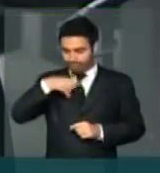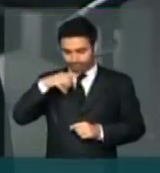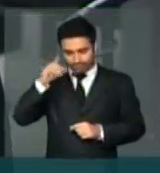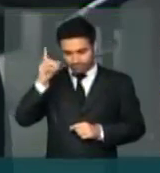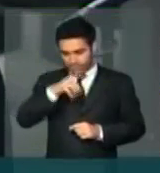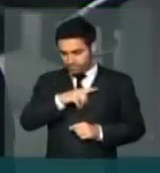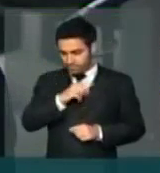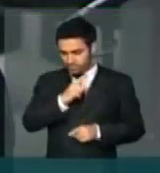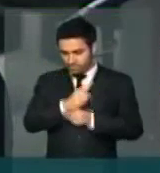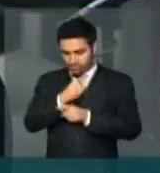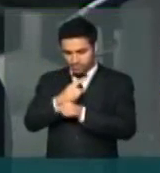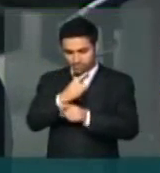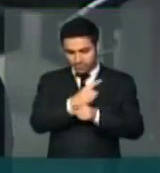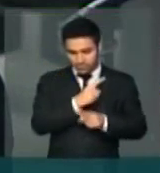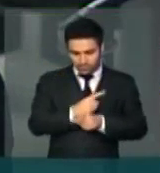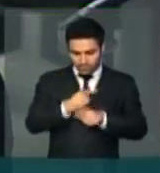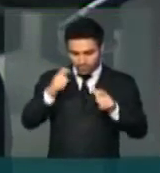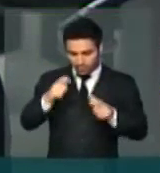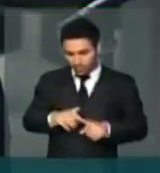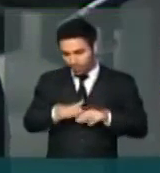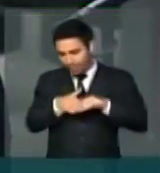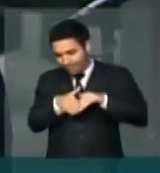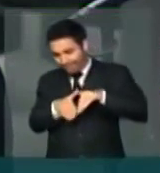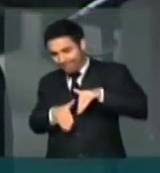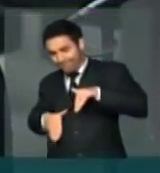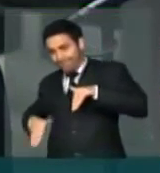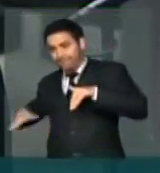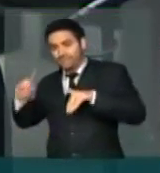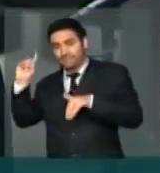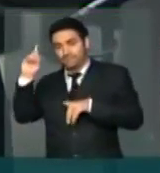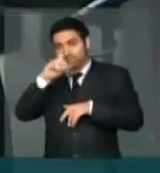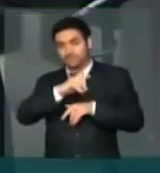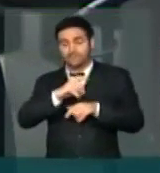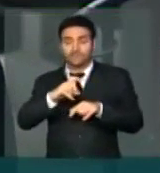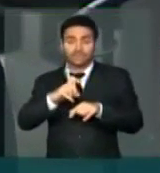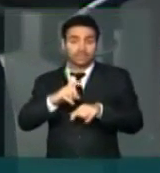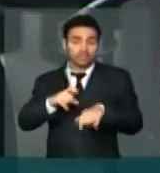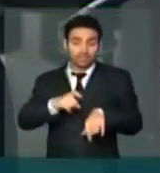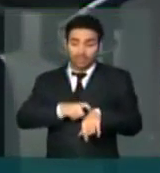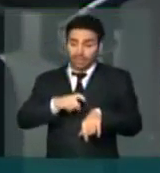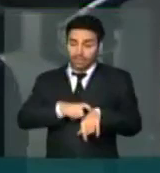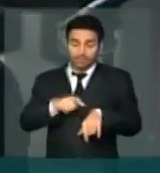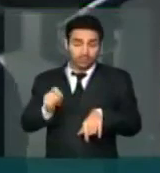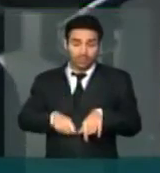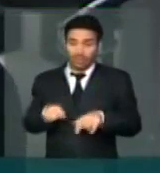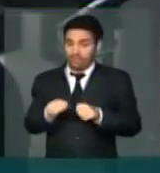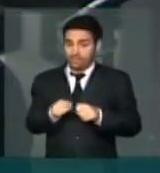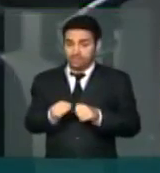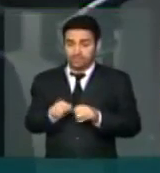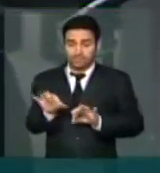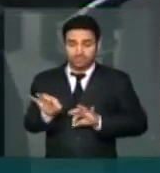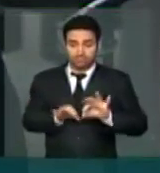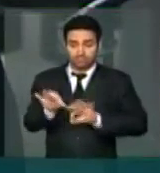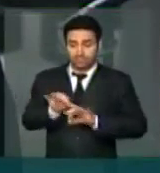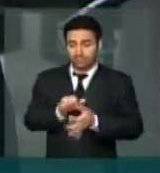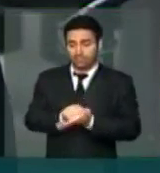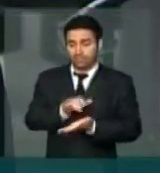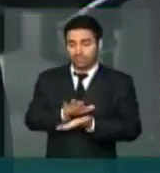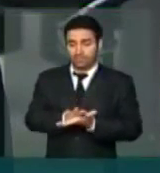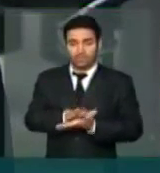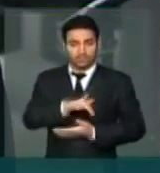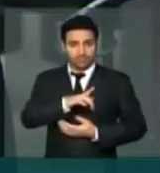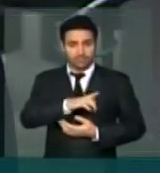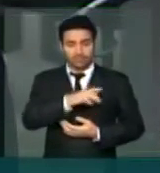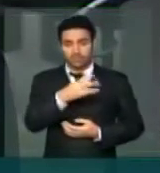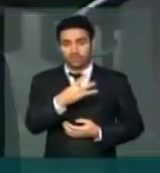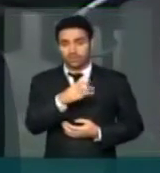divisas nas regiões mais íngremes, bem como o exíguo tempo para elaborar os cadastros, uma vez que temos 380